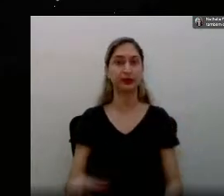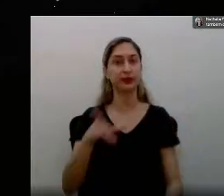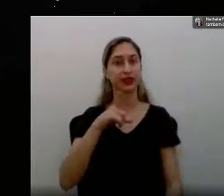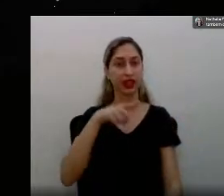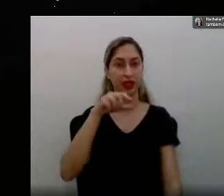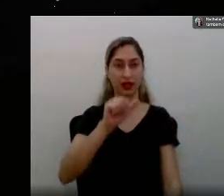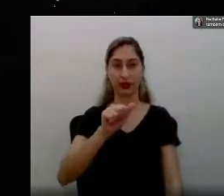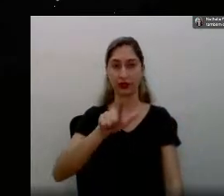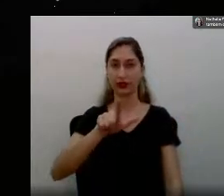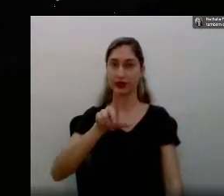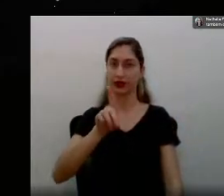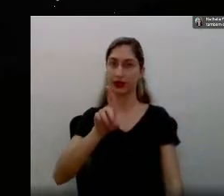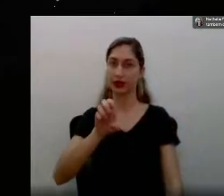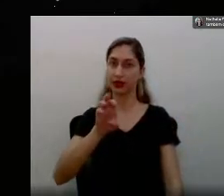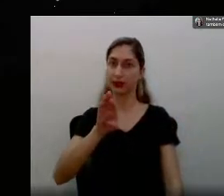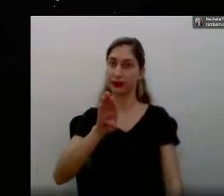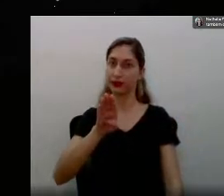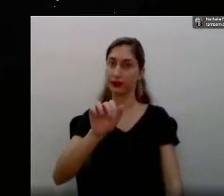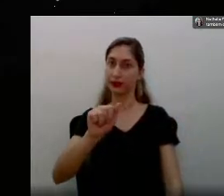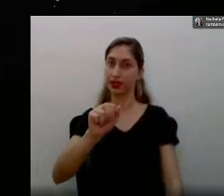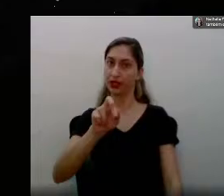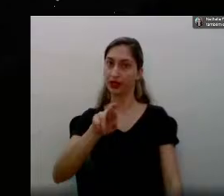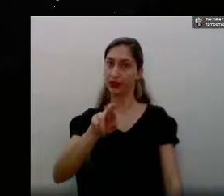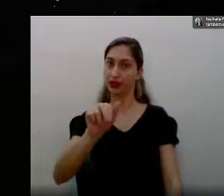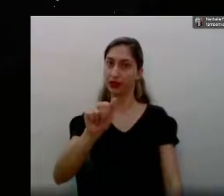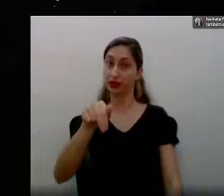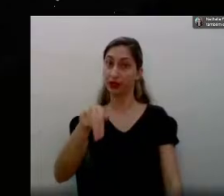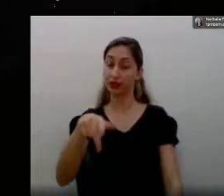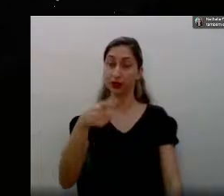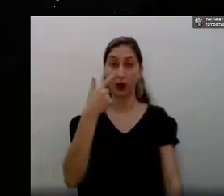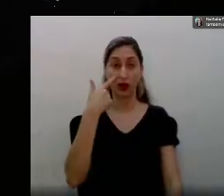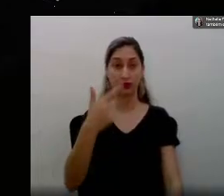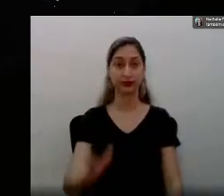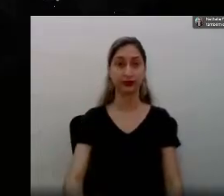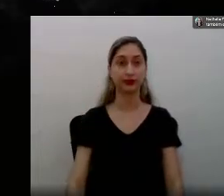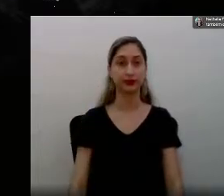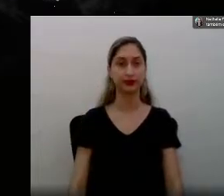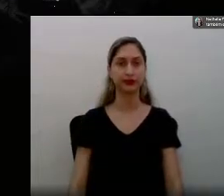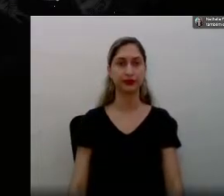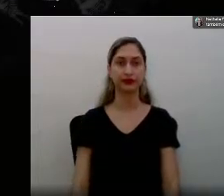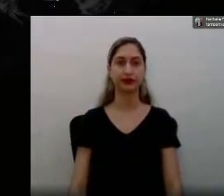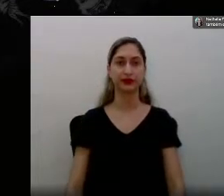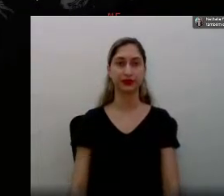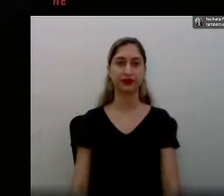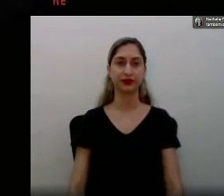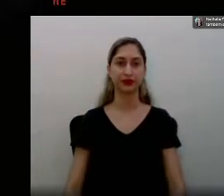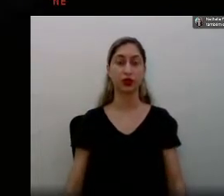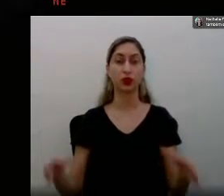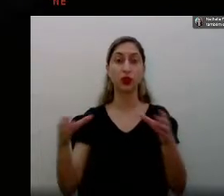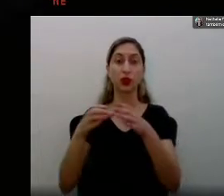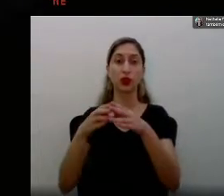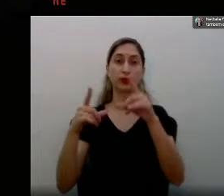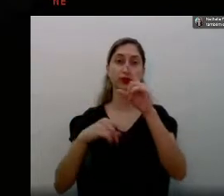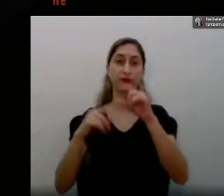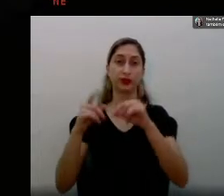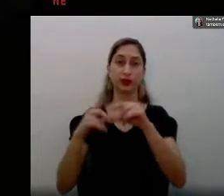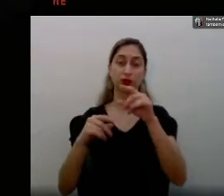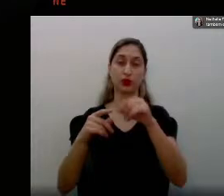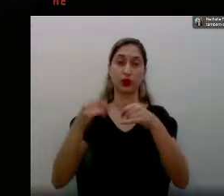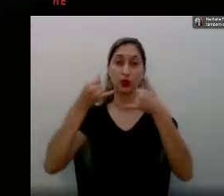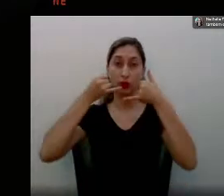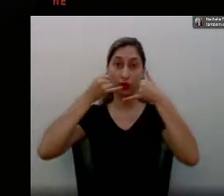então aqui a gente já tem constelação de quem do torno né então vou colocar nos aqui rapidinho mas é só para a gente poder identificar aqui no céu